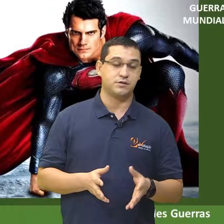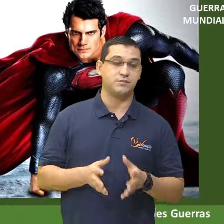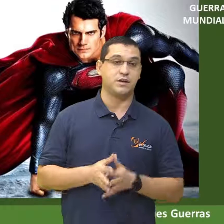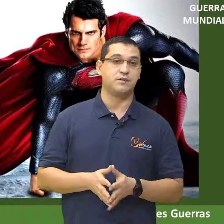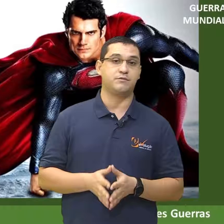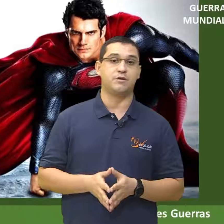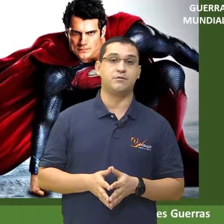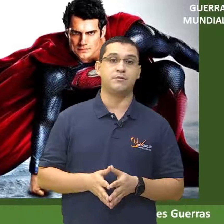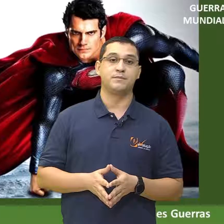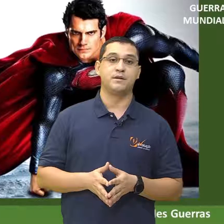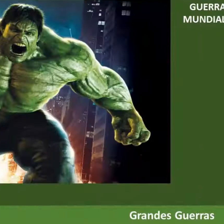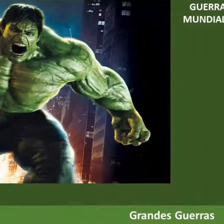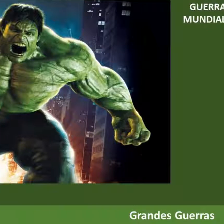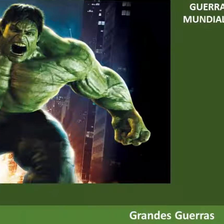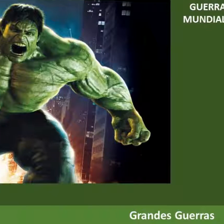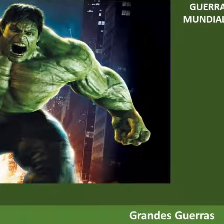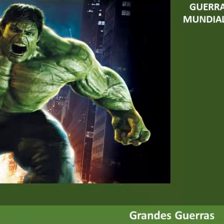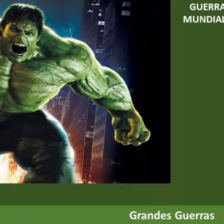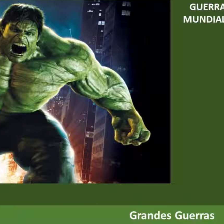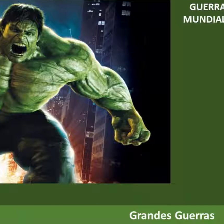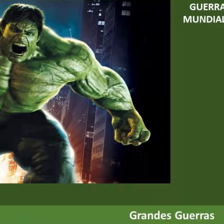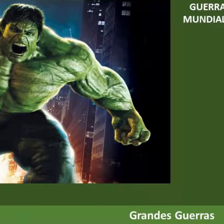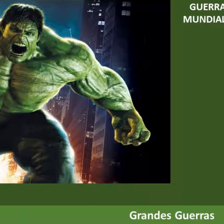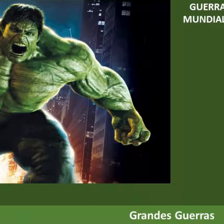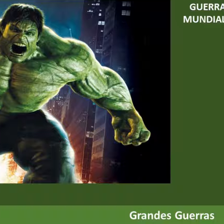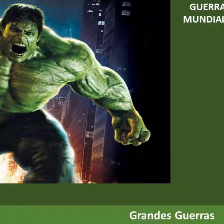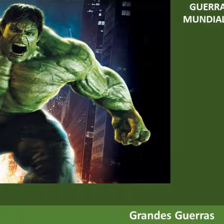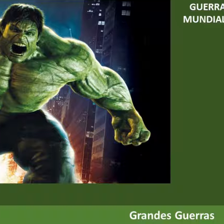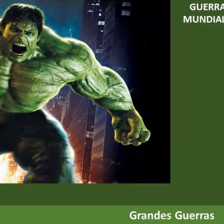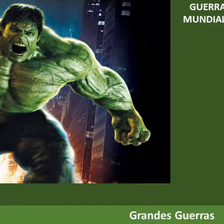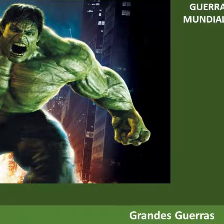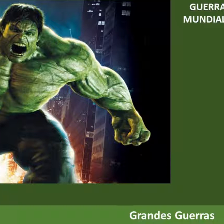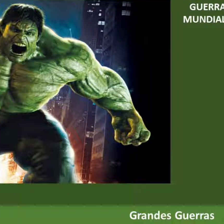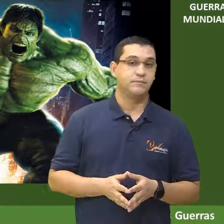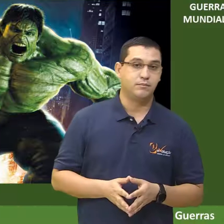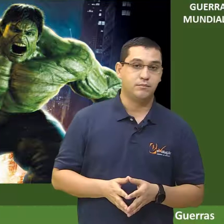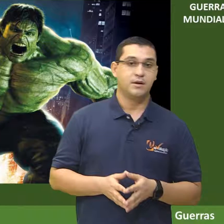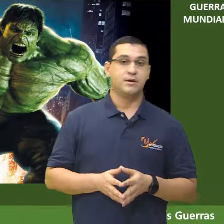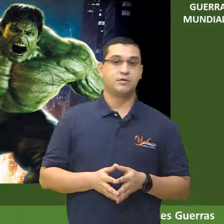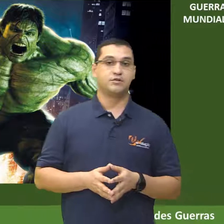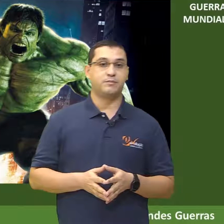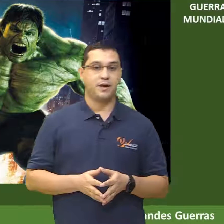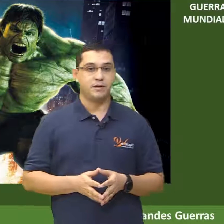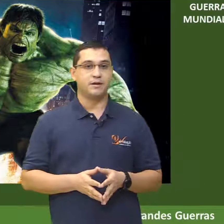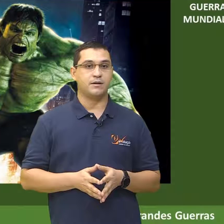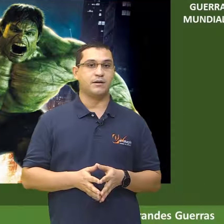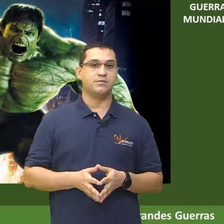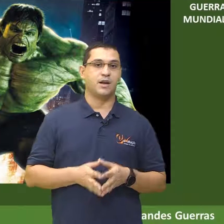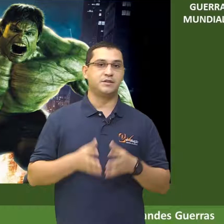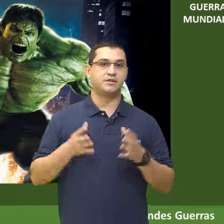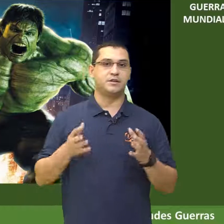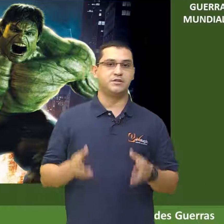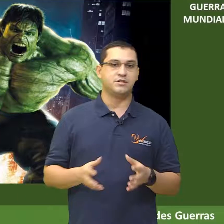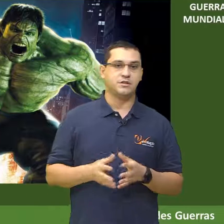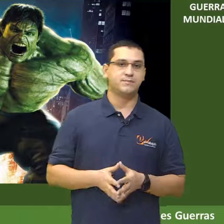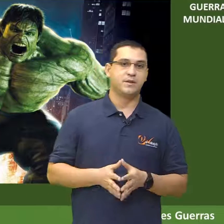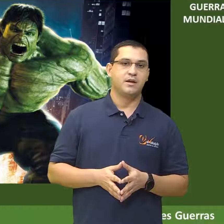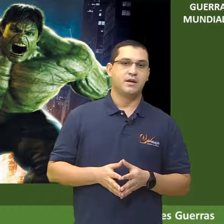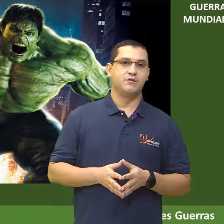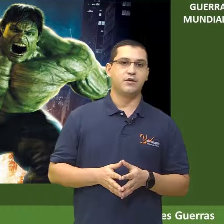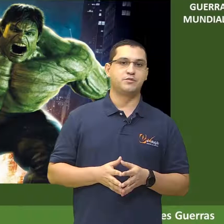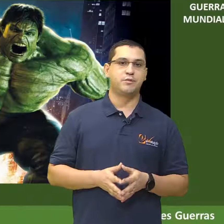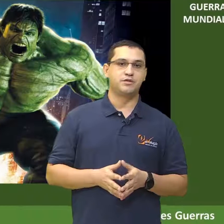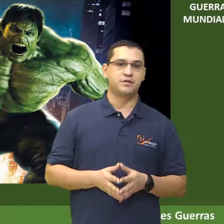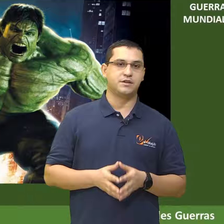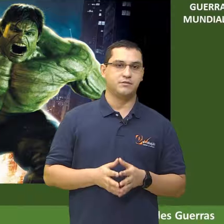ideologia. Próximo slide, por favor. Outro super-herói interessante, o Incrível Hulk, Bruce Banner, um grande cientista,